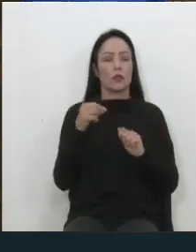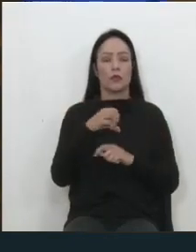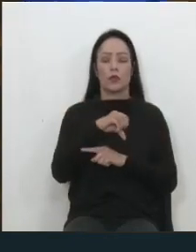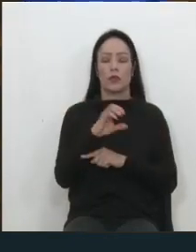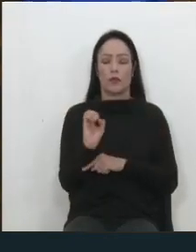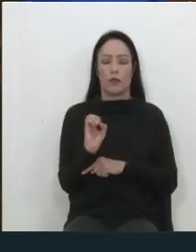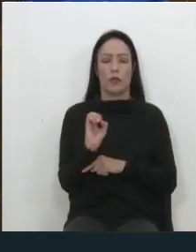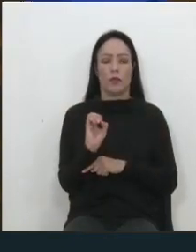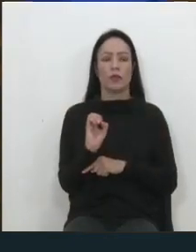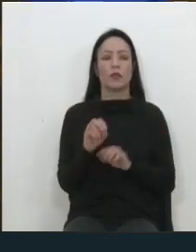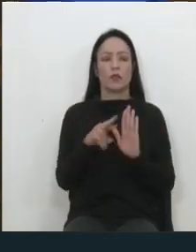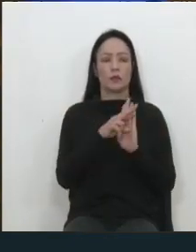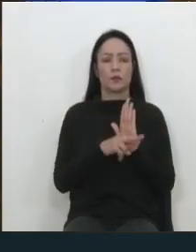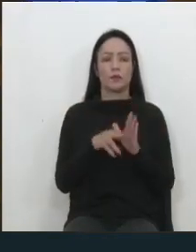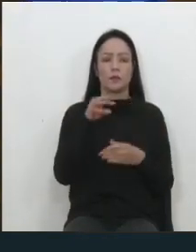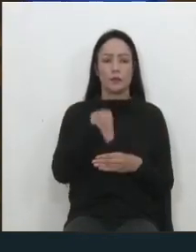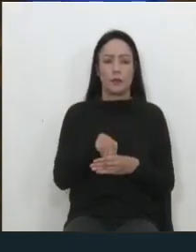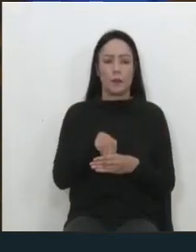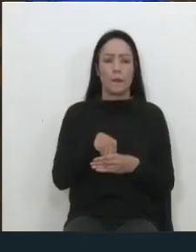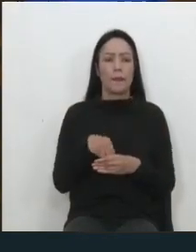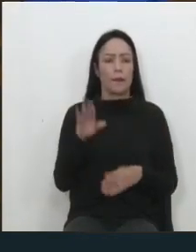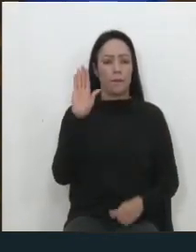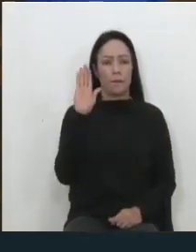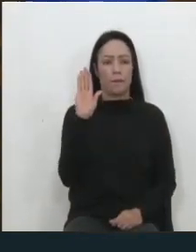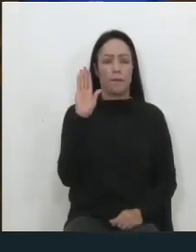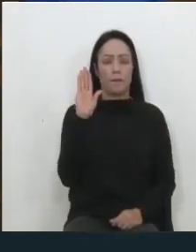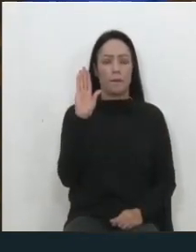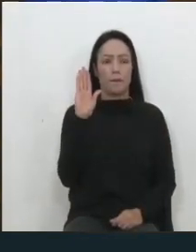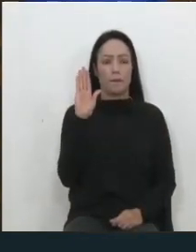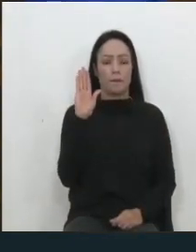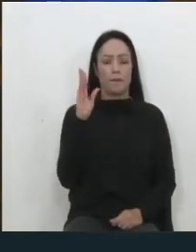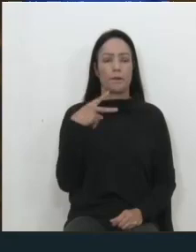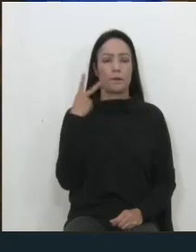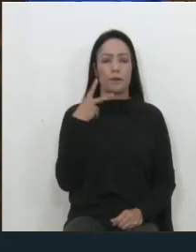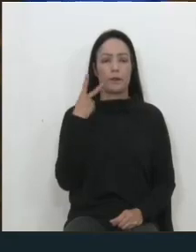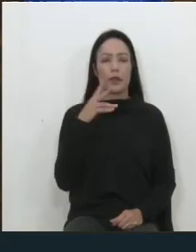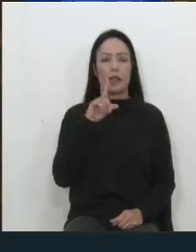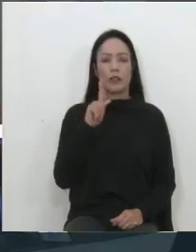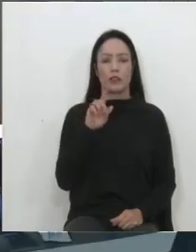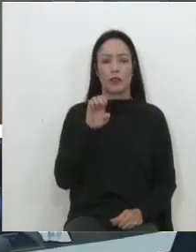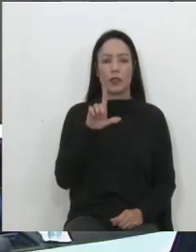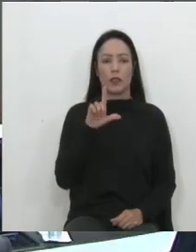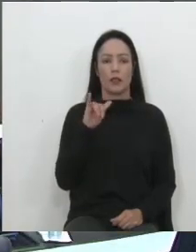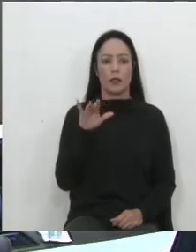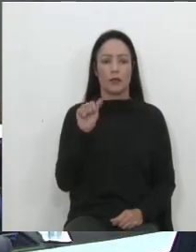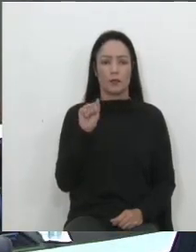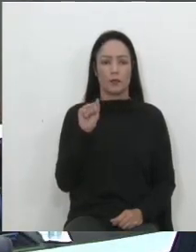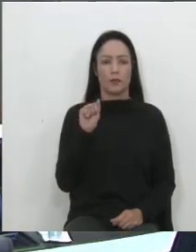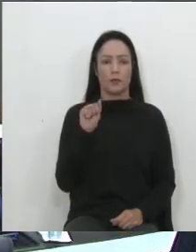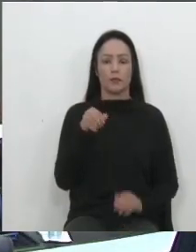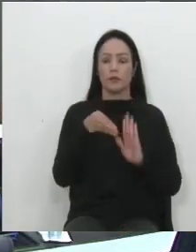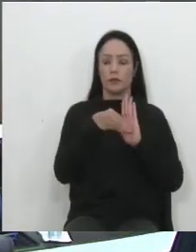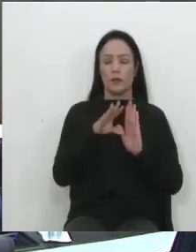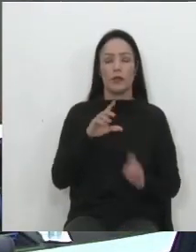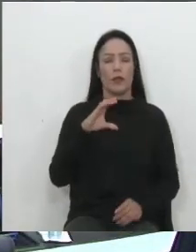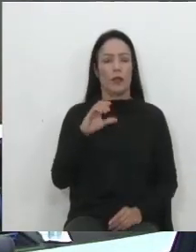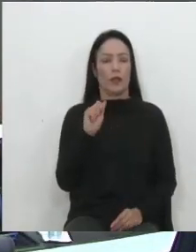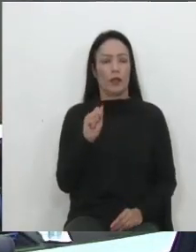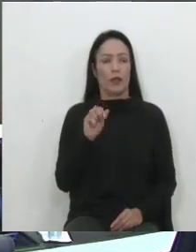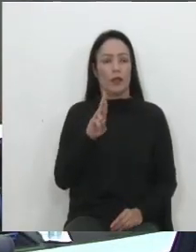do Regimento Interno. Pela ordem, presidente. Questão de ordem, vereador Geleia Protetor. Indicar a vereadora Carol Ribeiro pelo